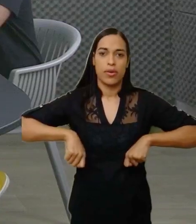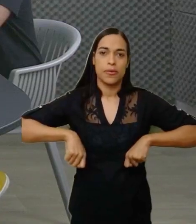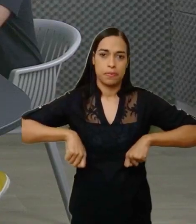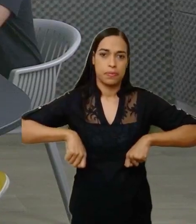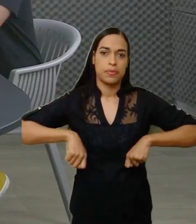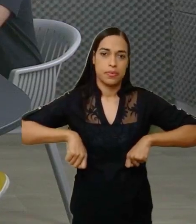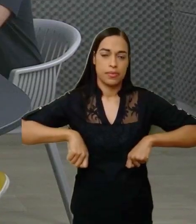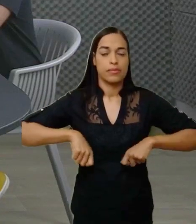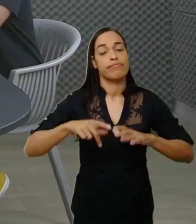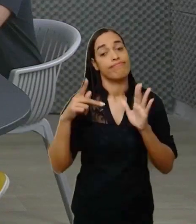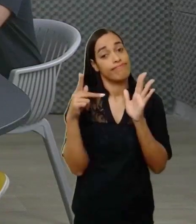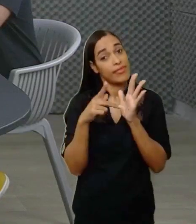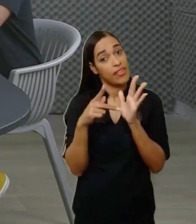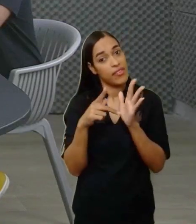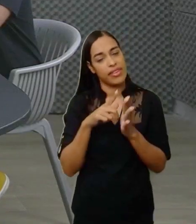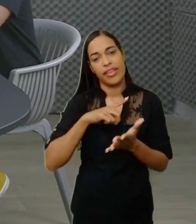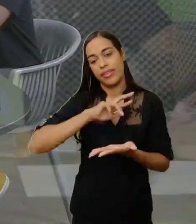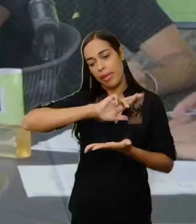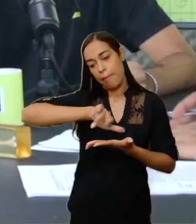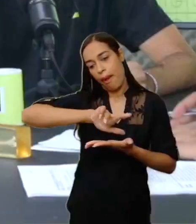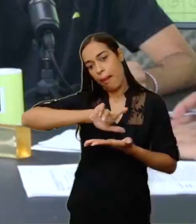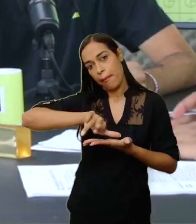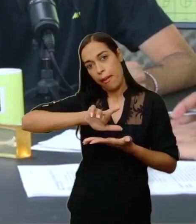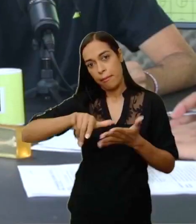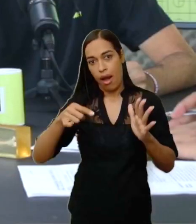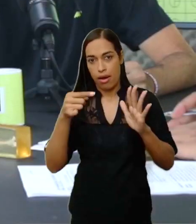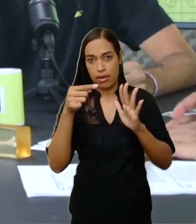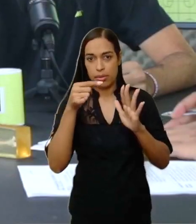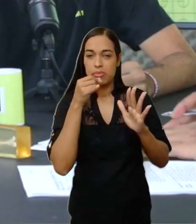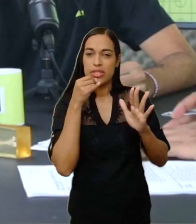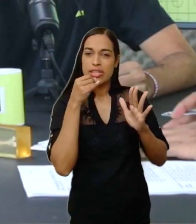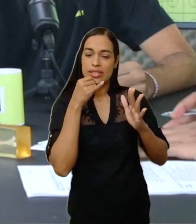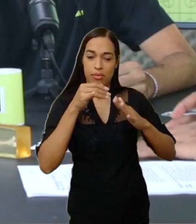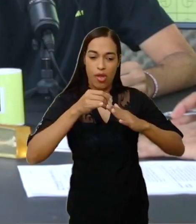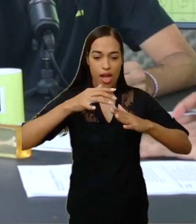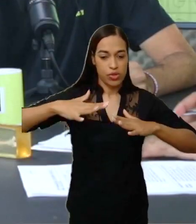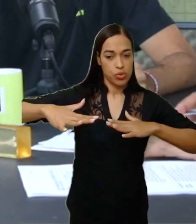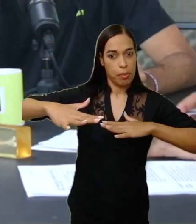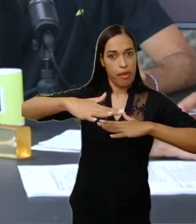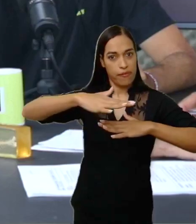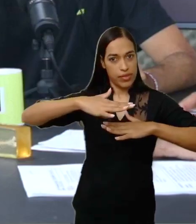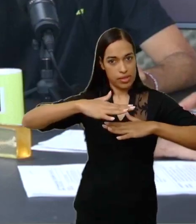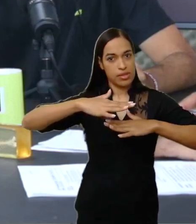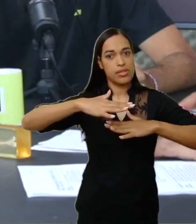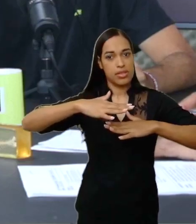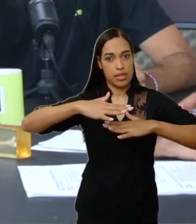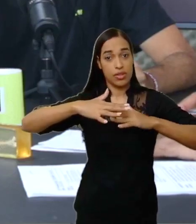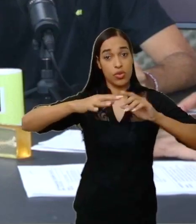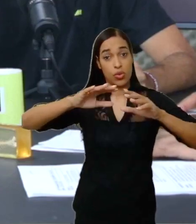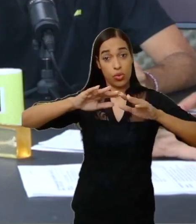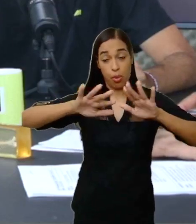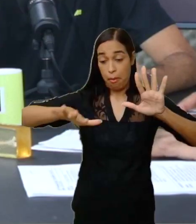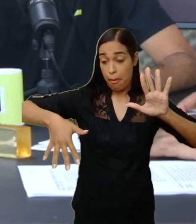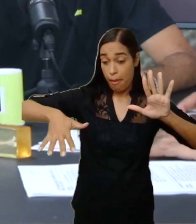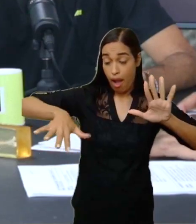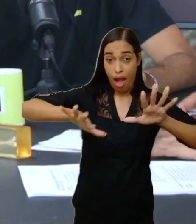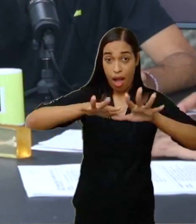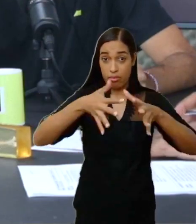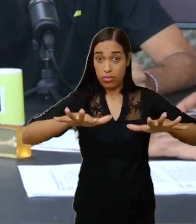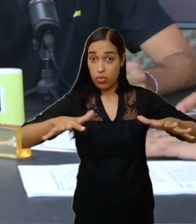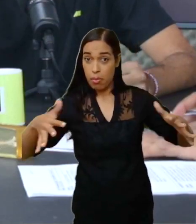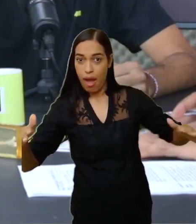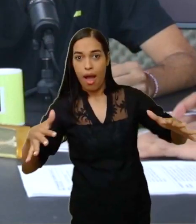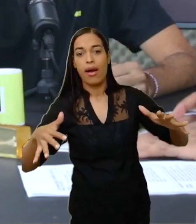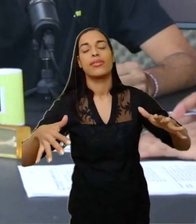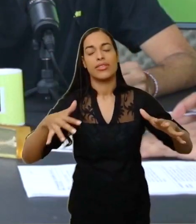verdade, existem várias camadas, né? Então, a superfície do mar é a primeira que